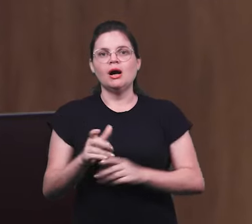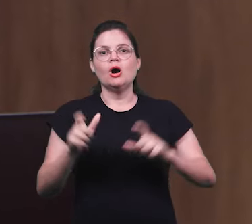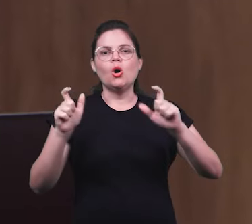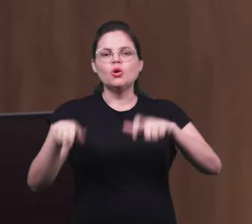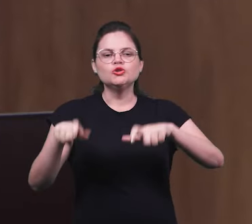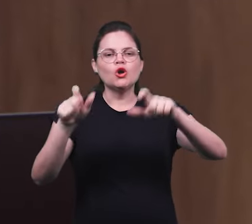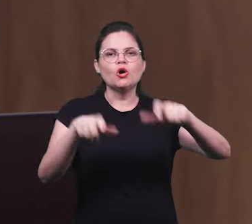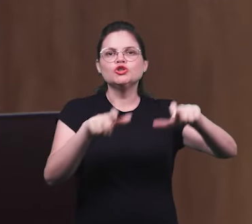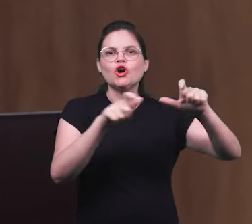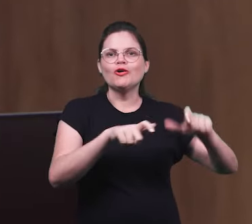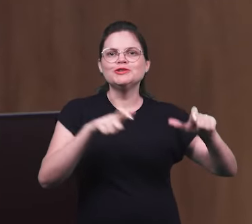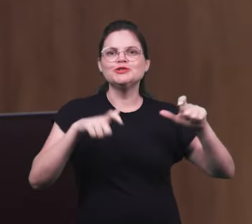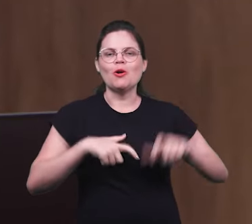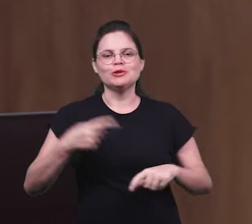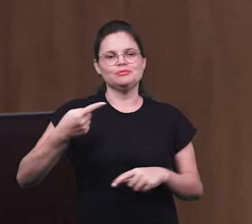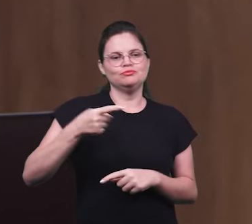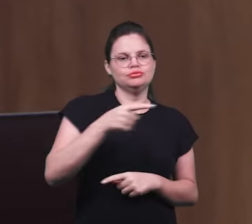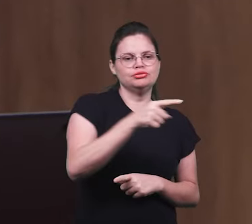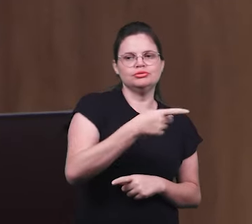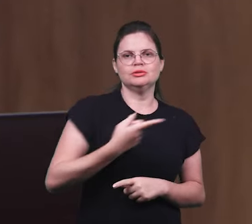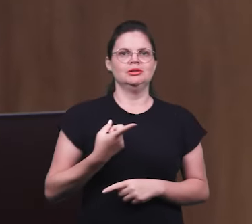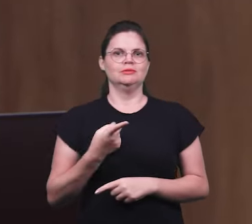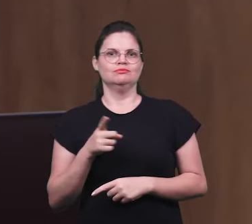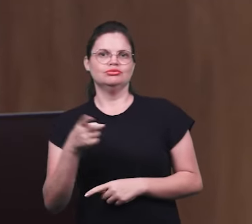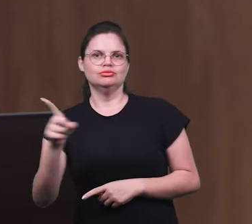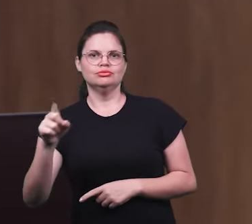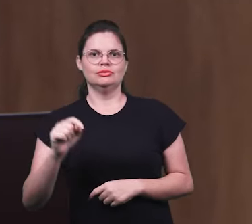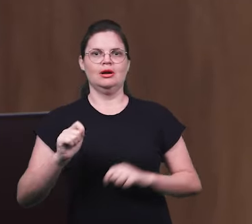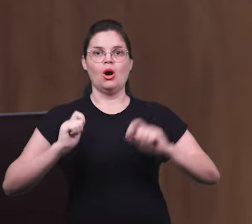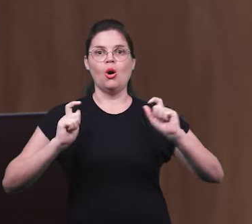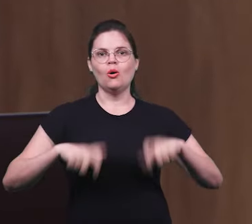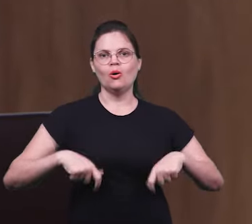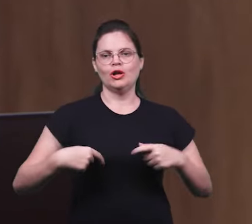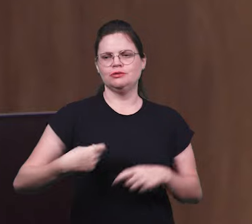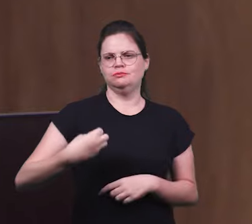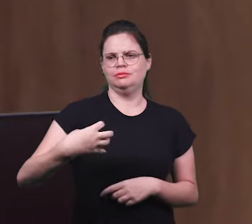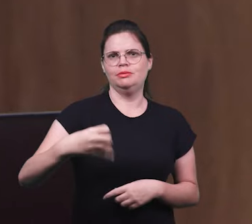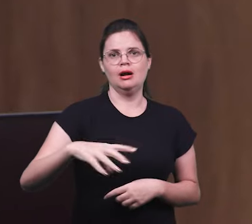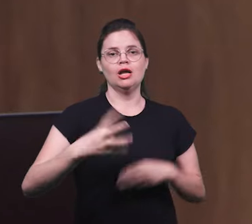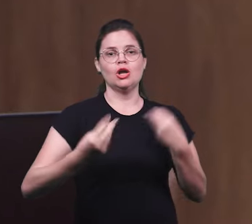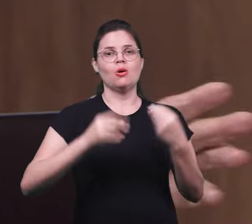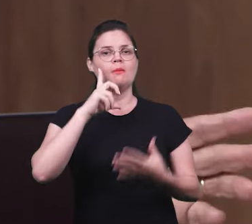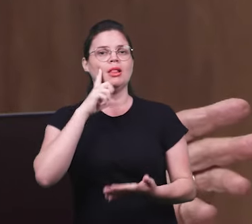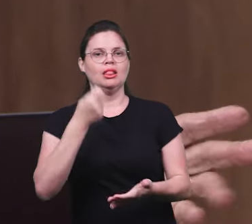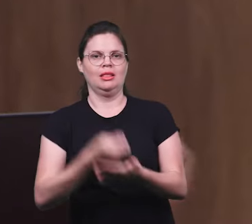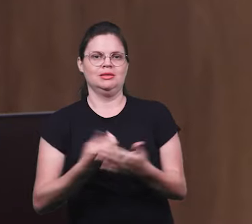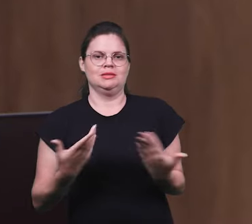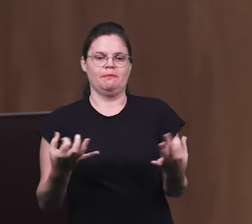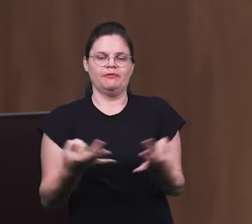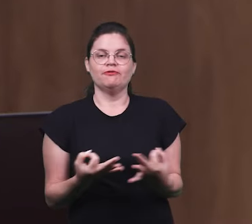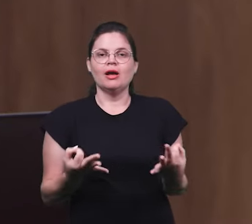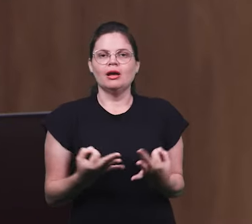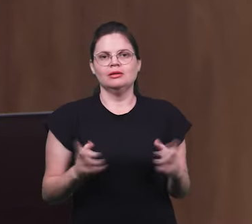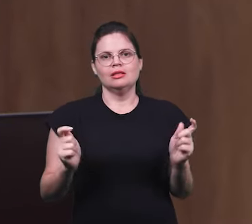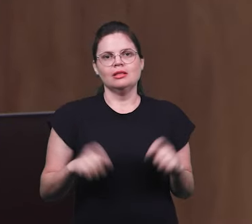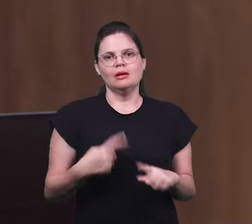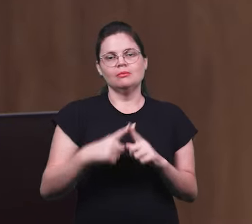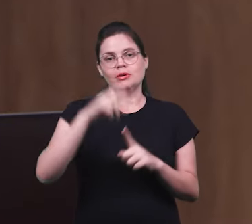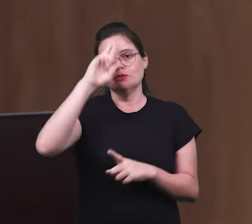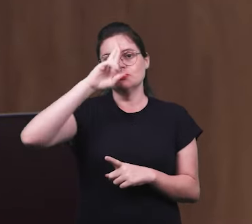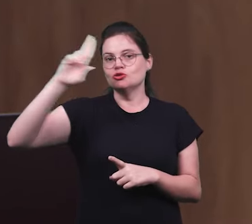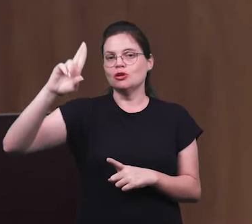caminho e as decisões que são tomadas pelo Senhor são atendidas perfeitamente. O Luiz Eugênio colocou aí a questão,